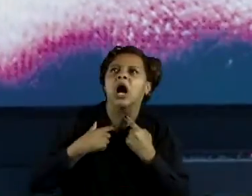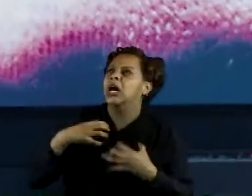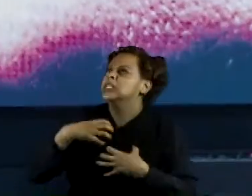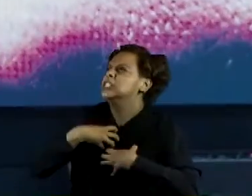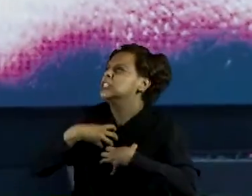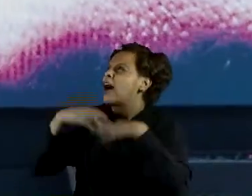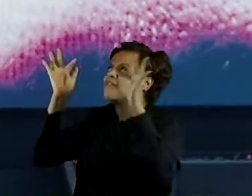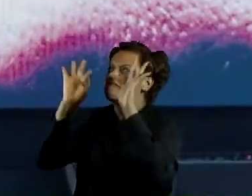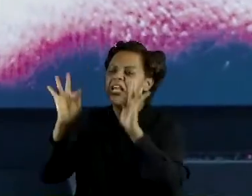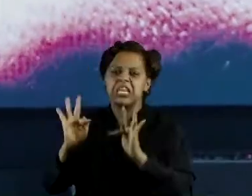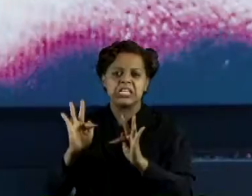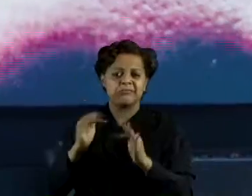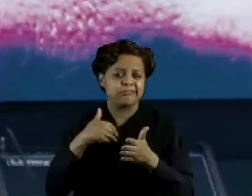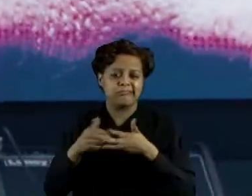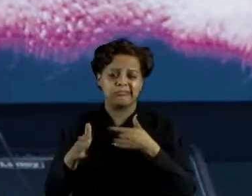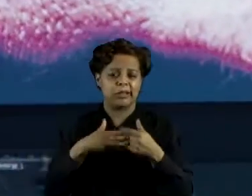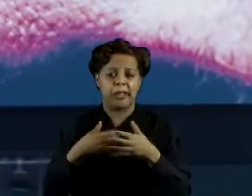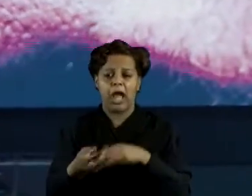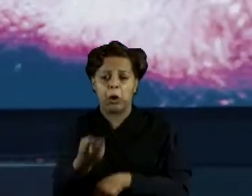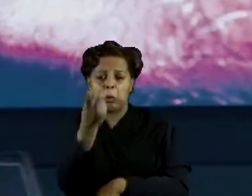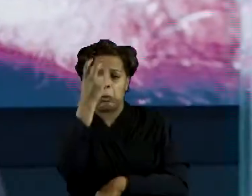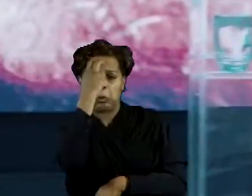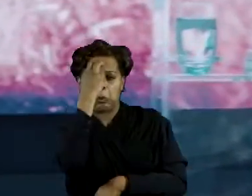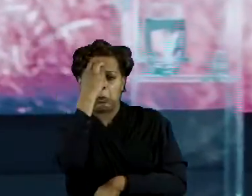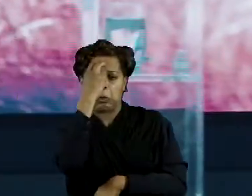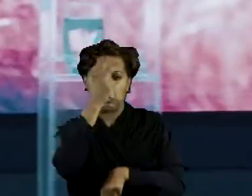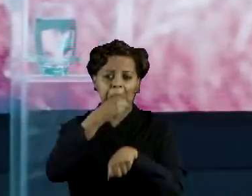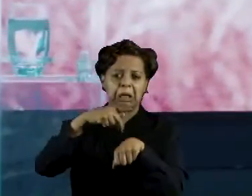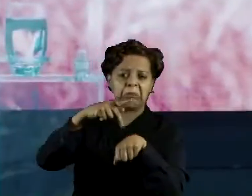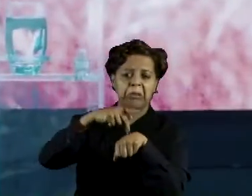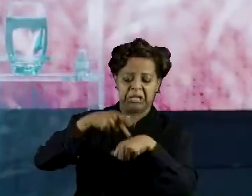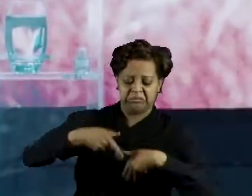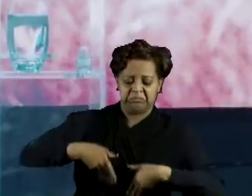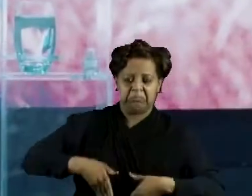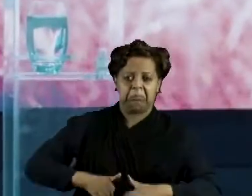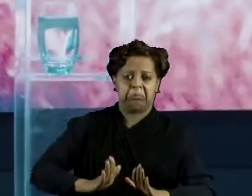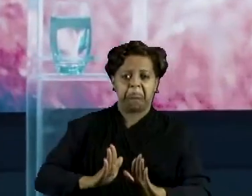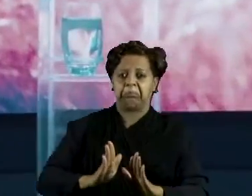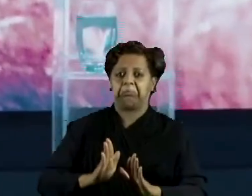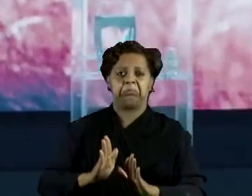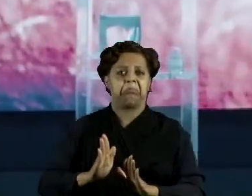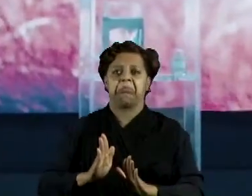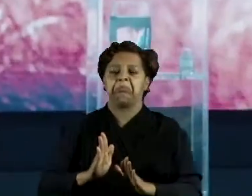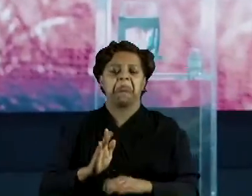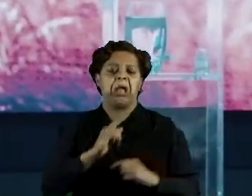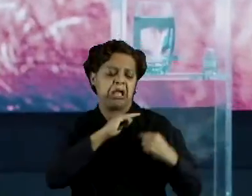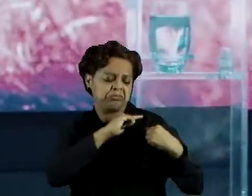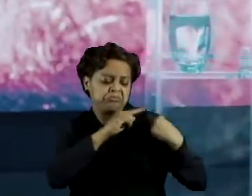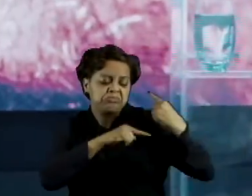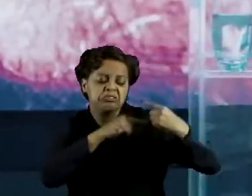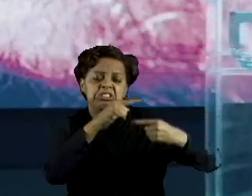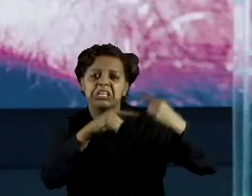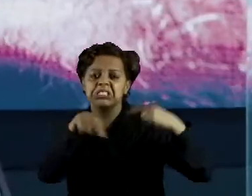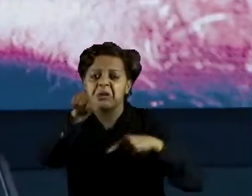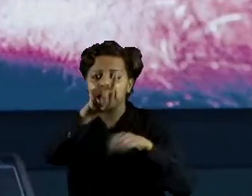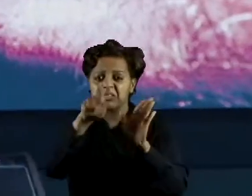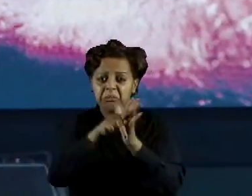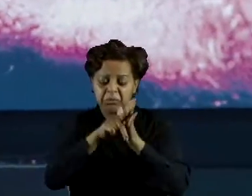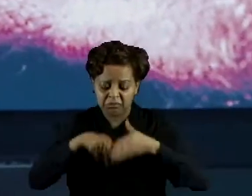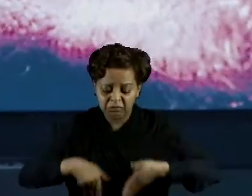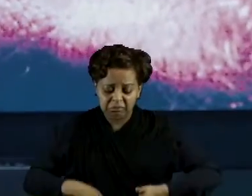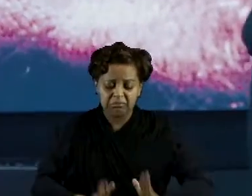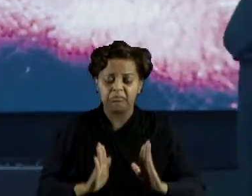a cultura que você tenha nascido, o país, não importa a geração a qual você pertença,